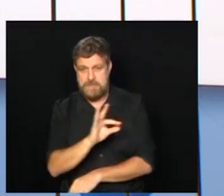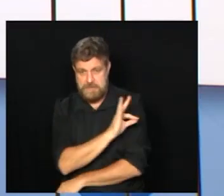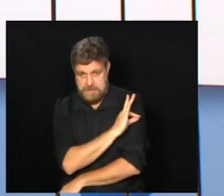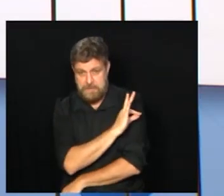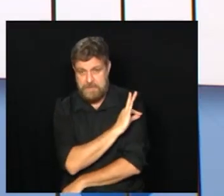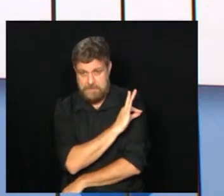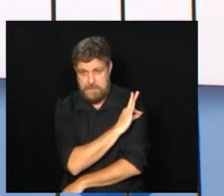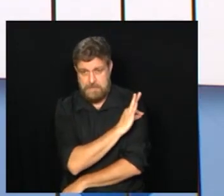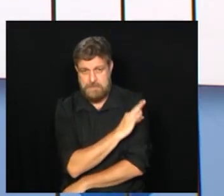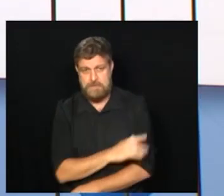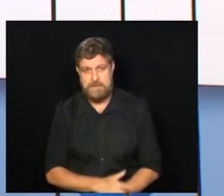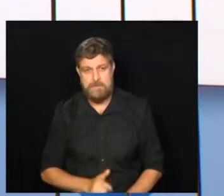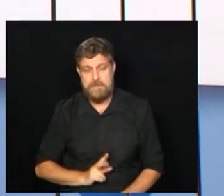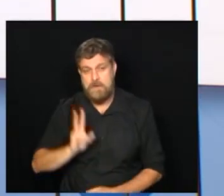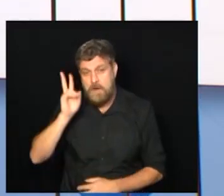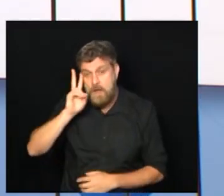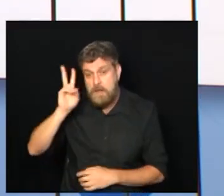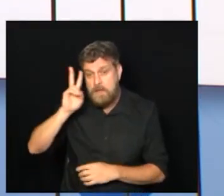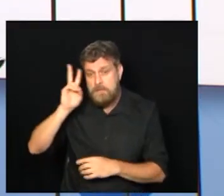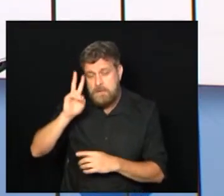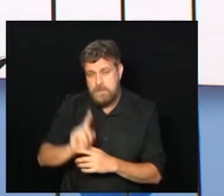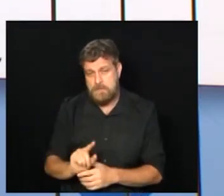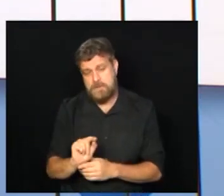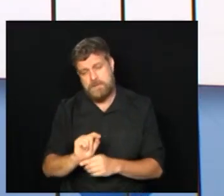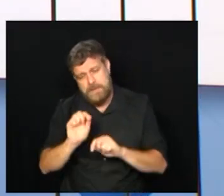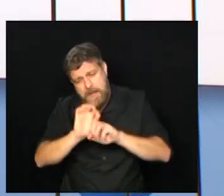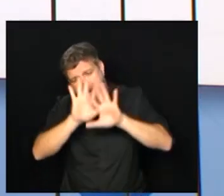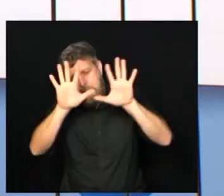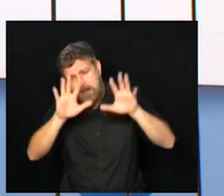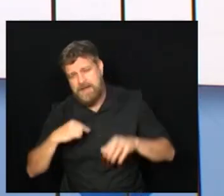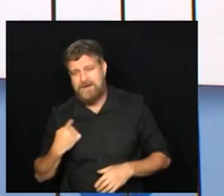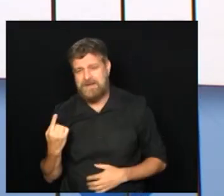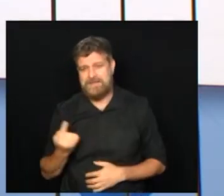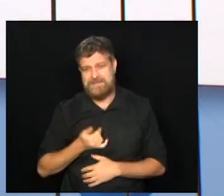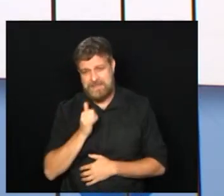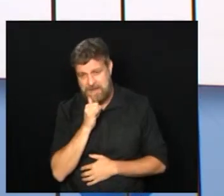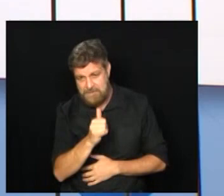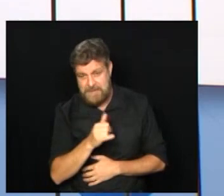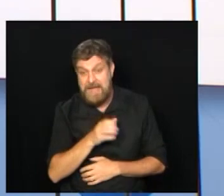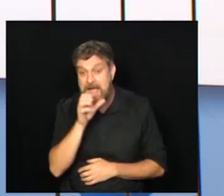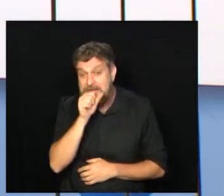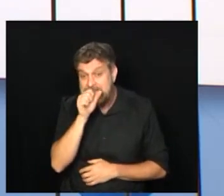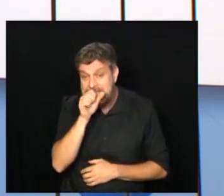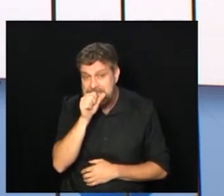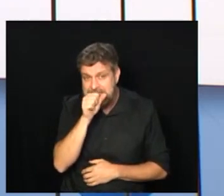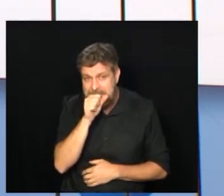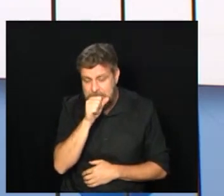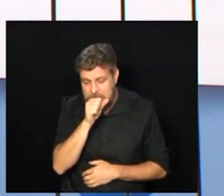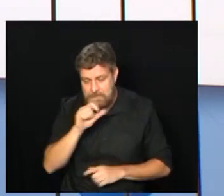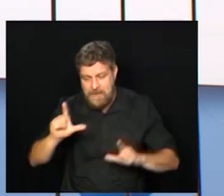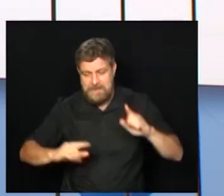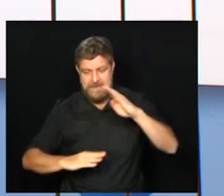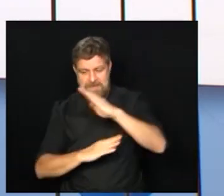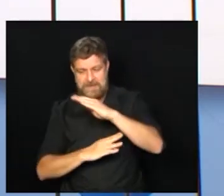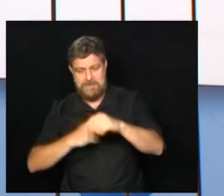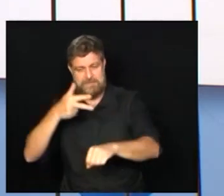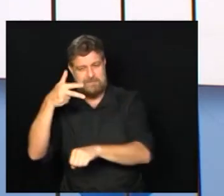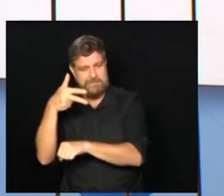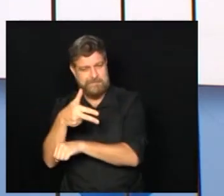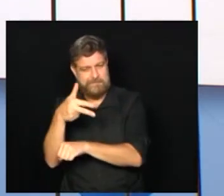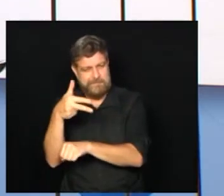de Campinas. Lembrando que, claro, a gente não poderia deixar de falar que no sábado a TV Câmara Campinas tem